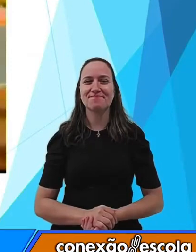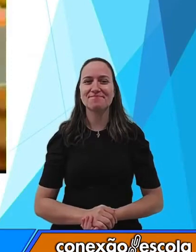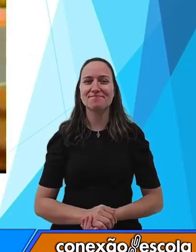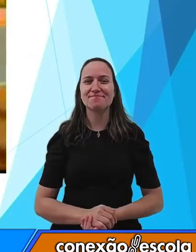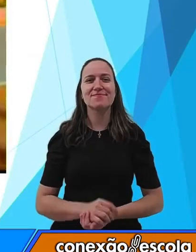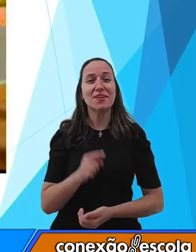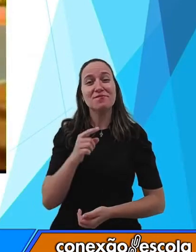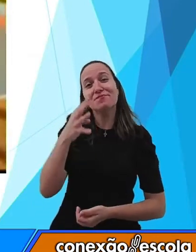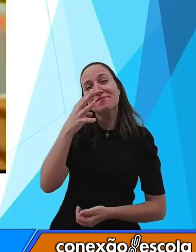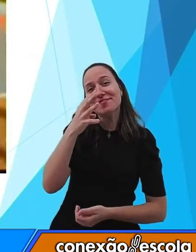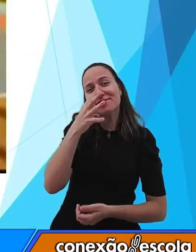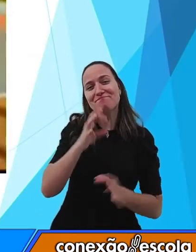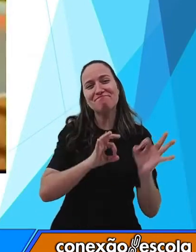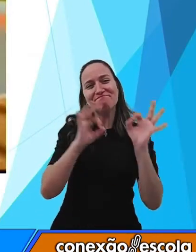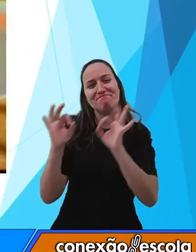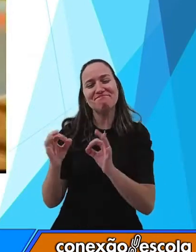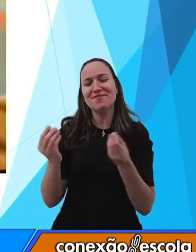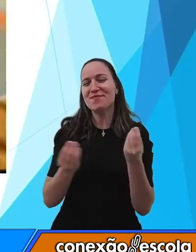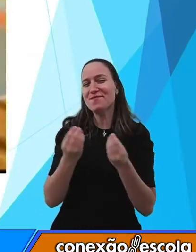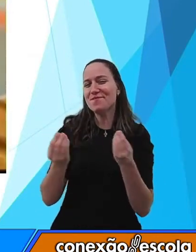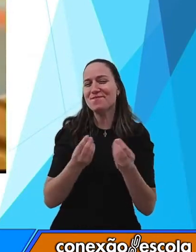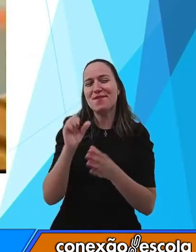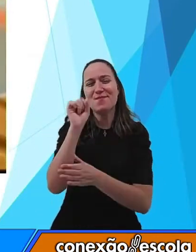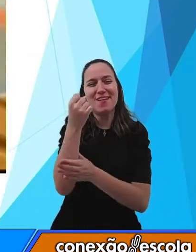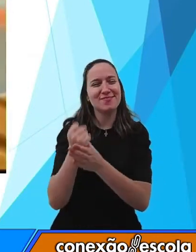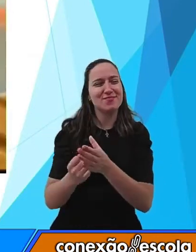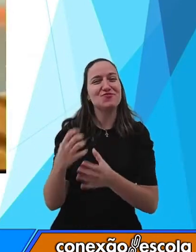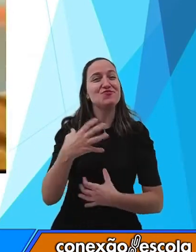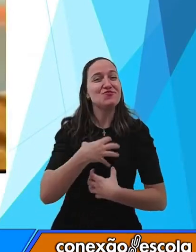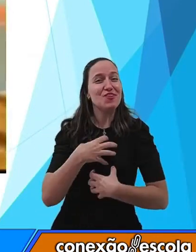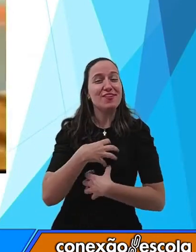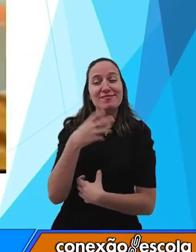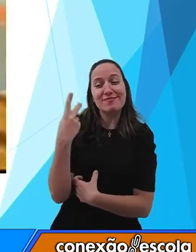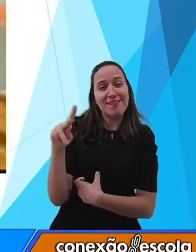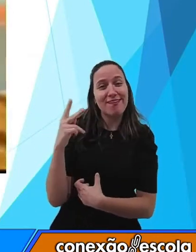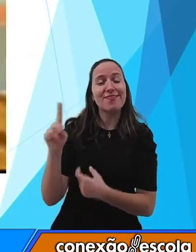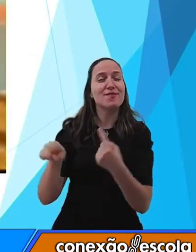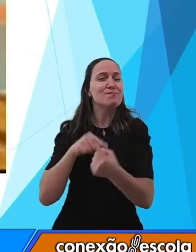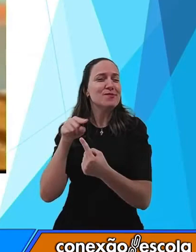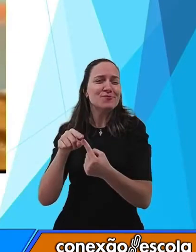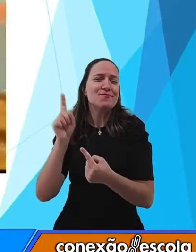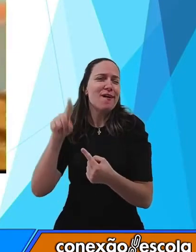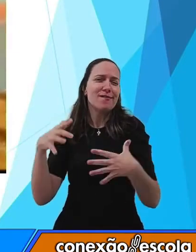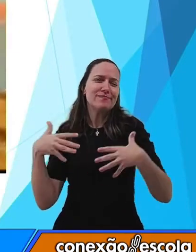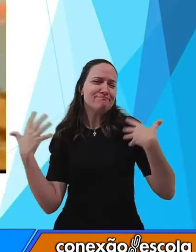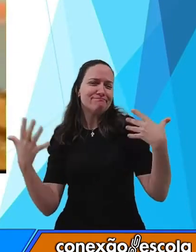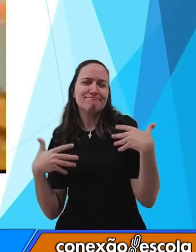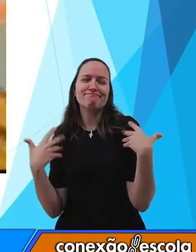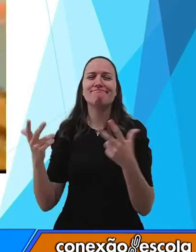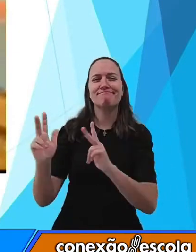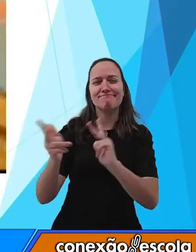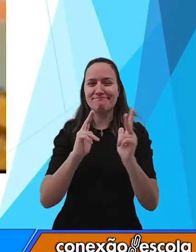Aprecie um pouco como o basquete é jogado com objetivo recreativo.